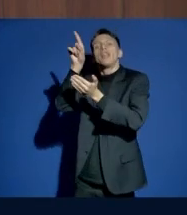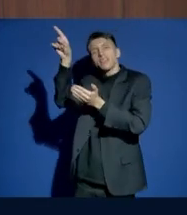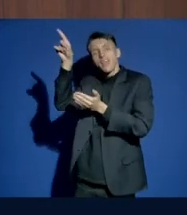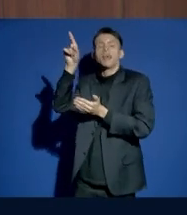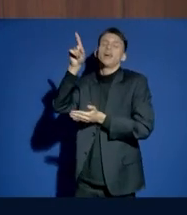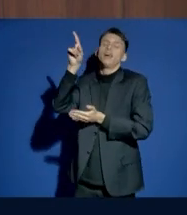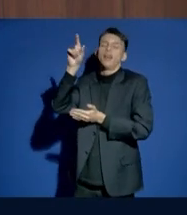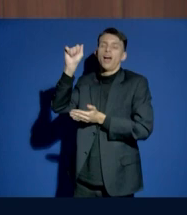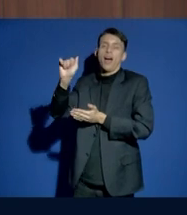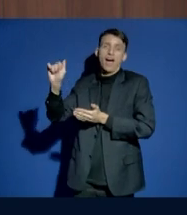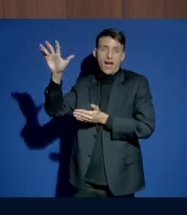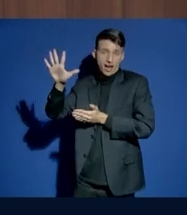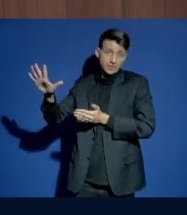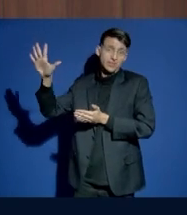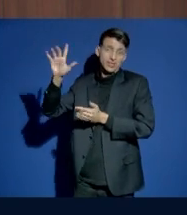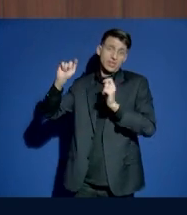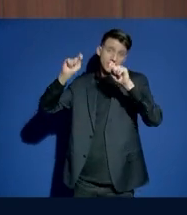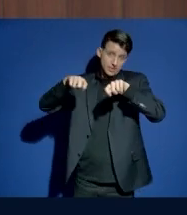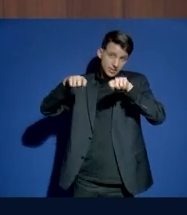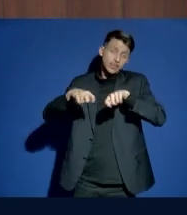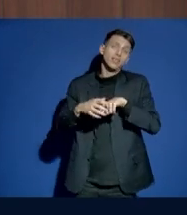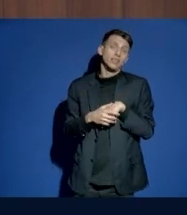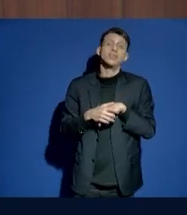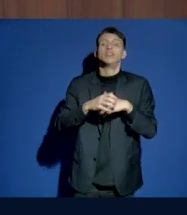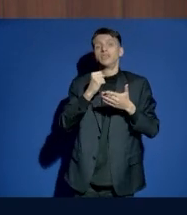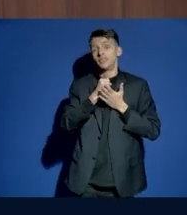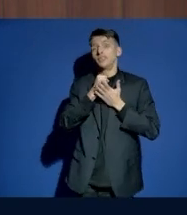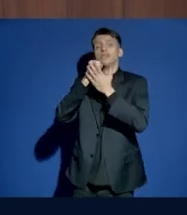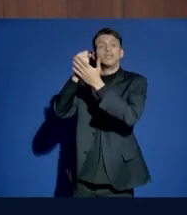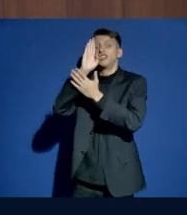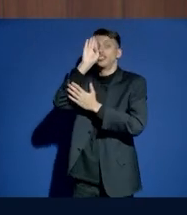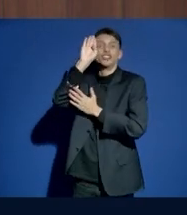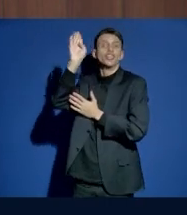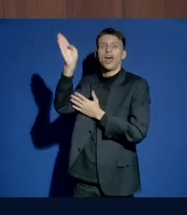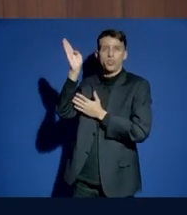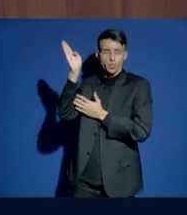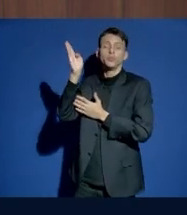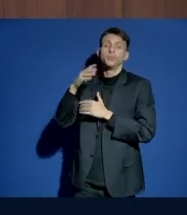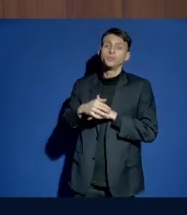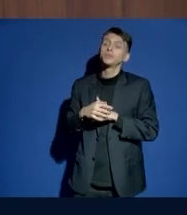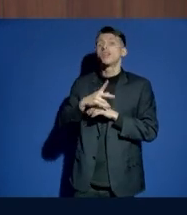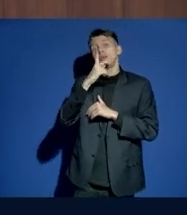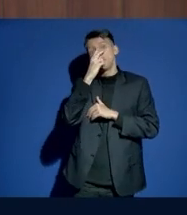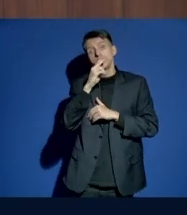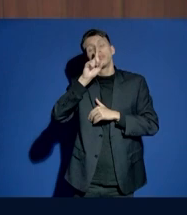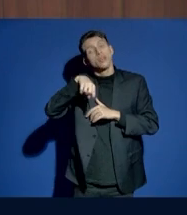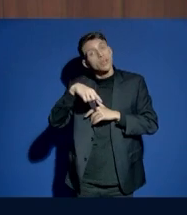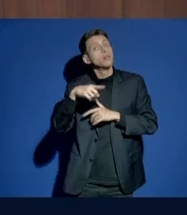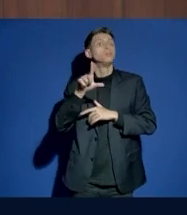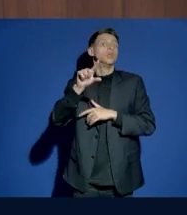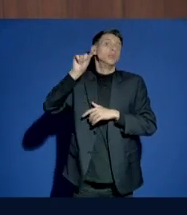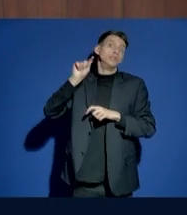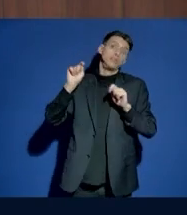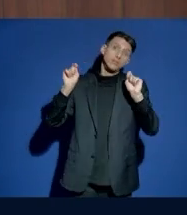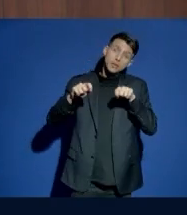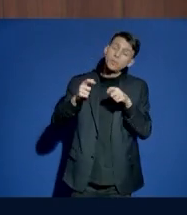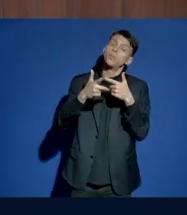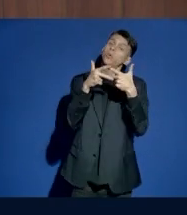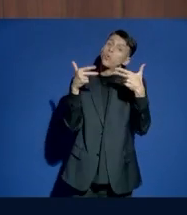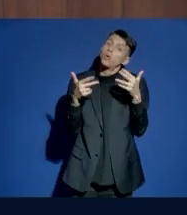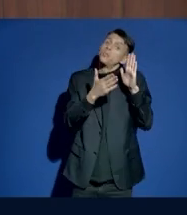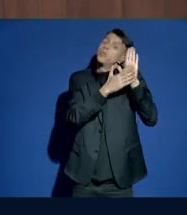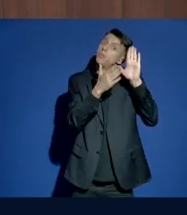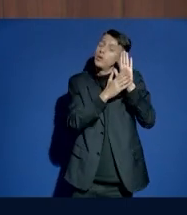centro-oeste norte do país desarmariam diretamente do pacífico É talvez o ponto que nós